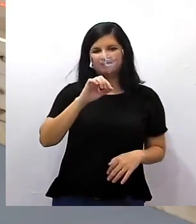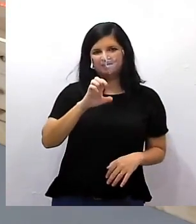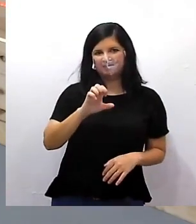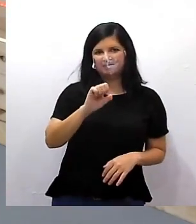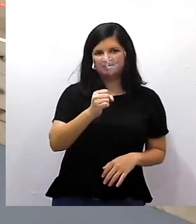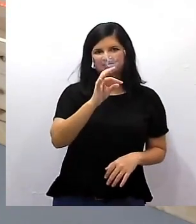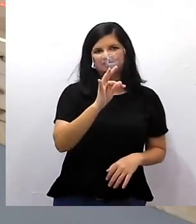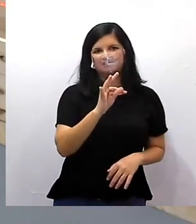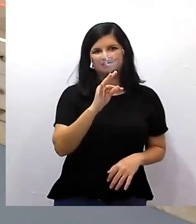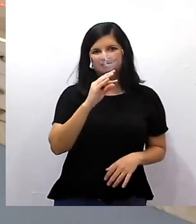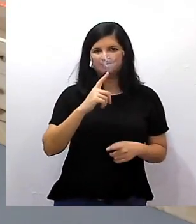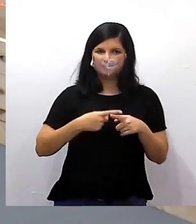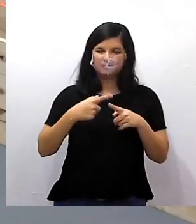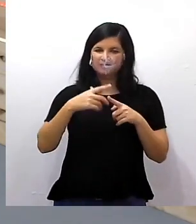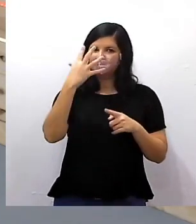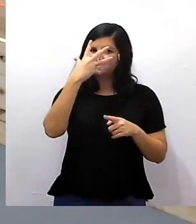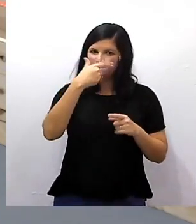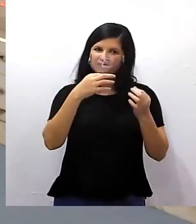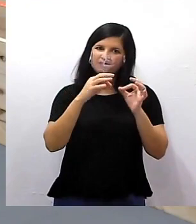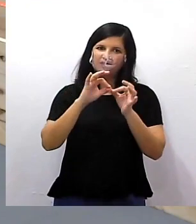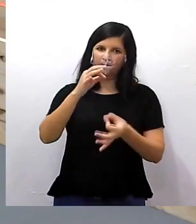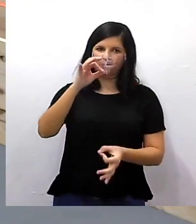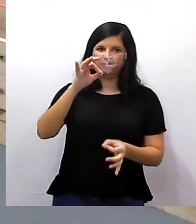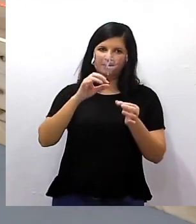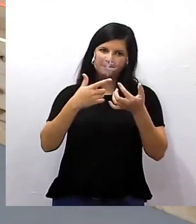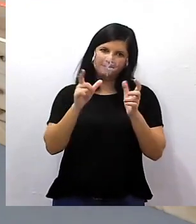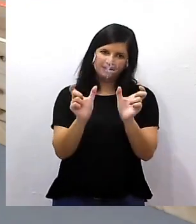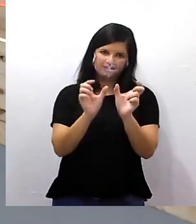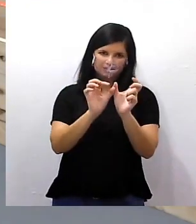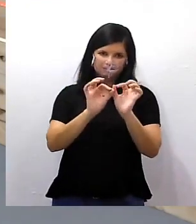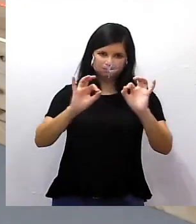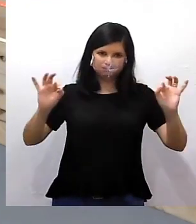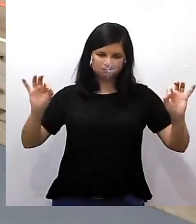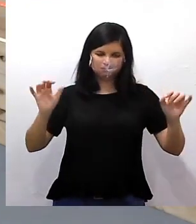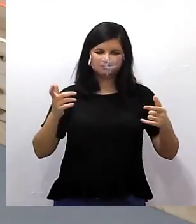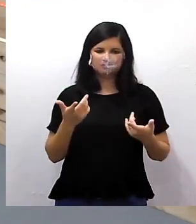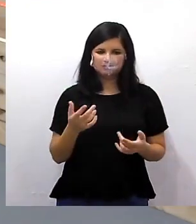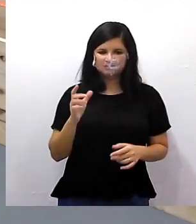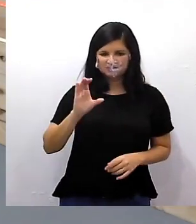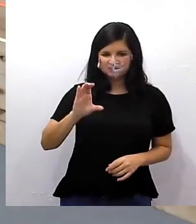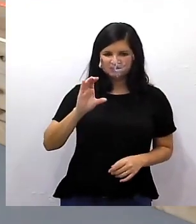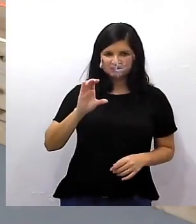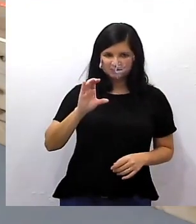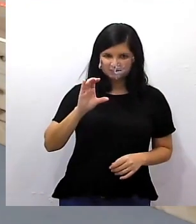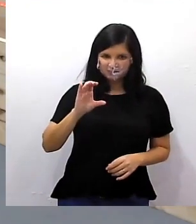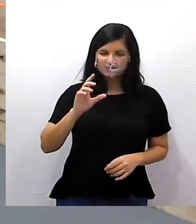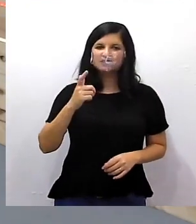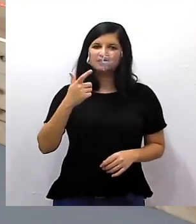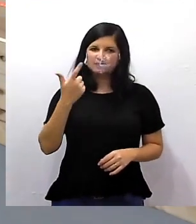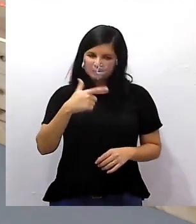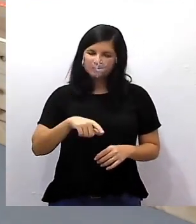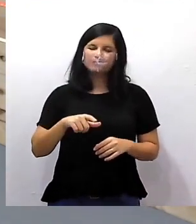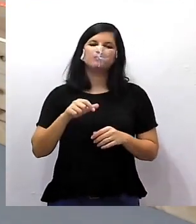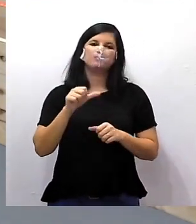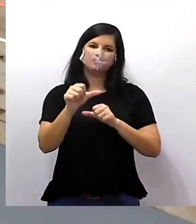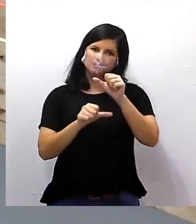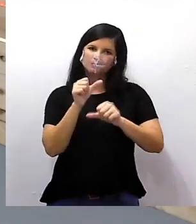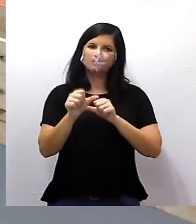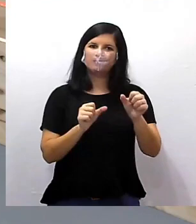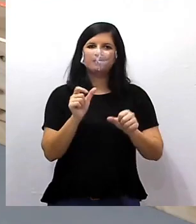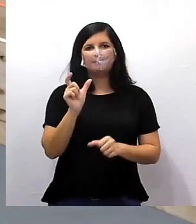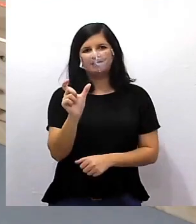ocorrer porque beautiful é longo. Tá? Na letra C, a gente tem beautifuler. Mais uma vez, adjetivo